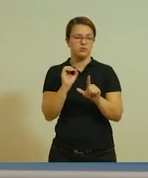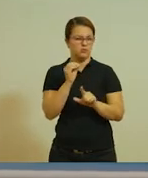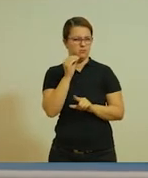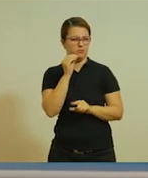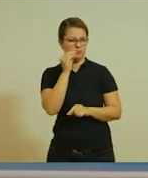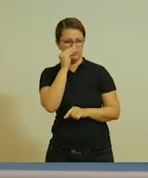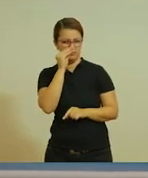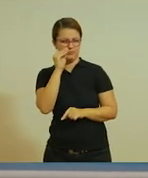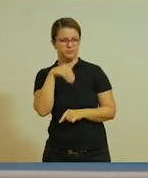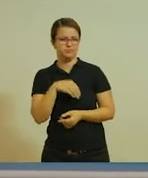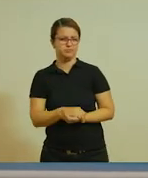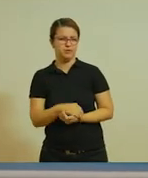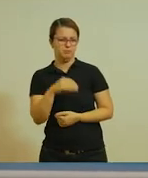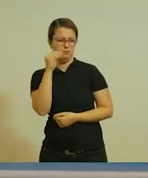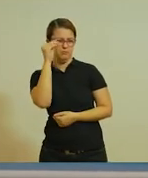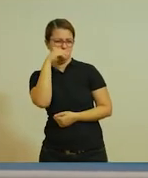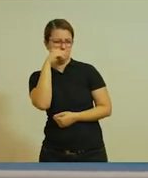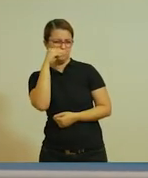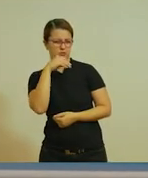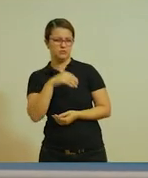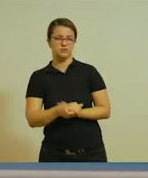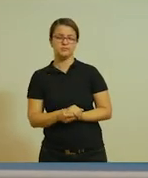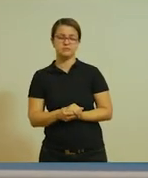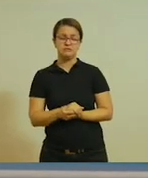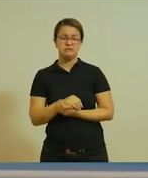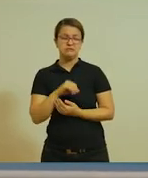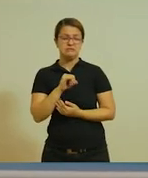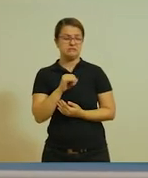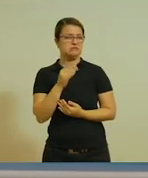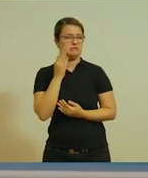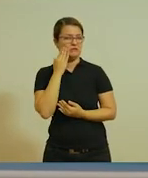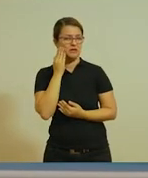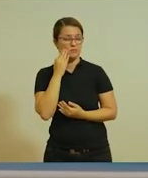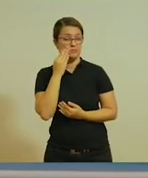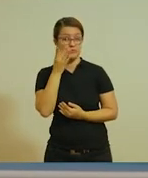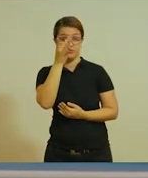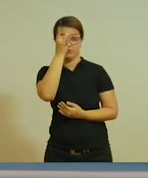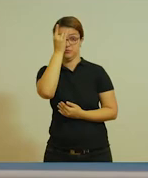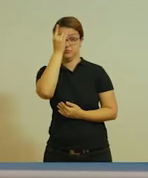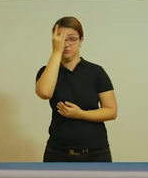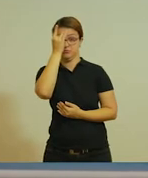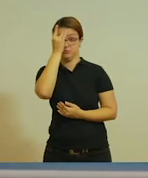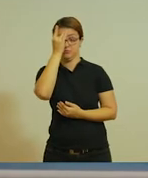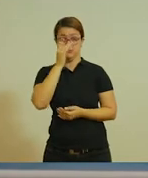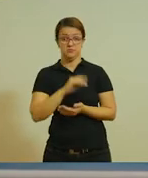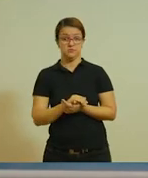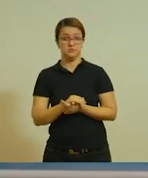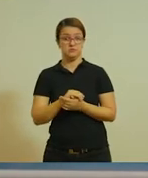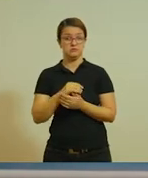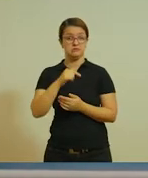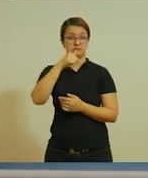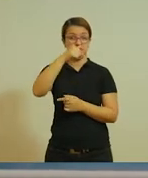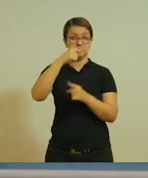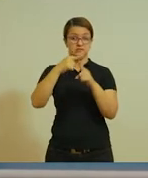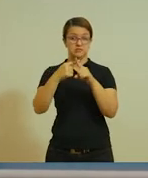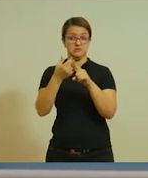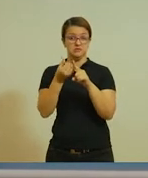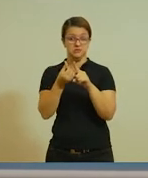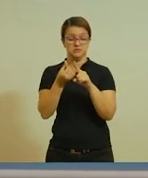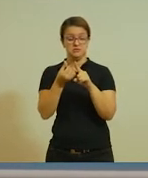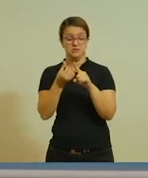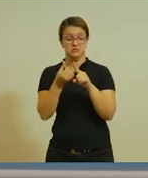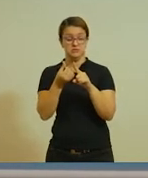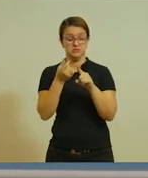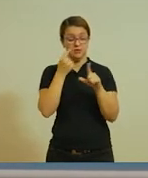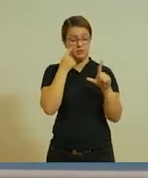questões. Então, olhem só. Se Lúcia decorou apenas esses cálculos, ela terá condições de responder qual é o resultado de 7 vezes 6? Quando a